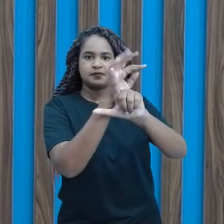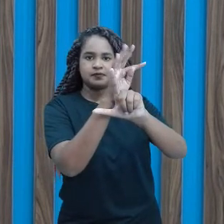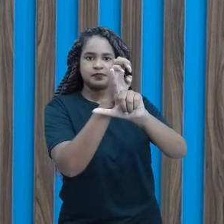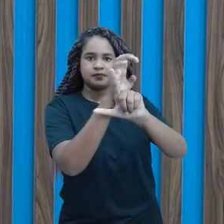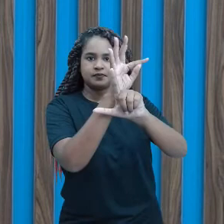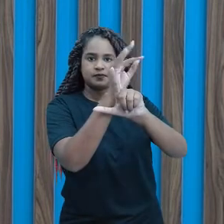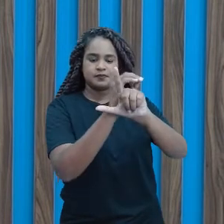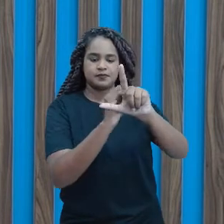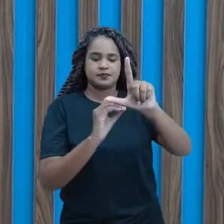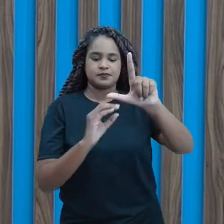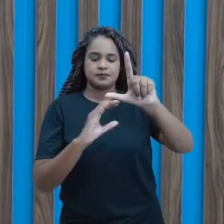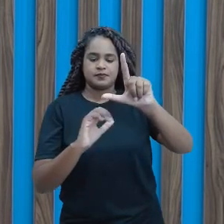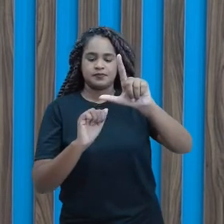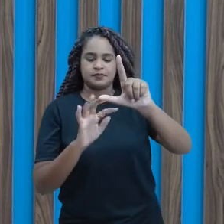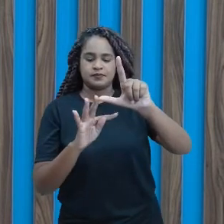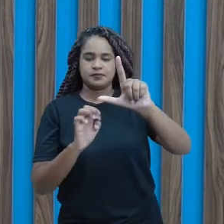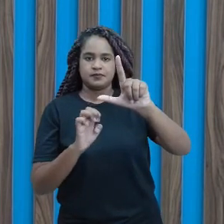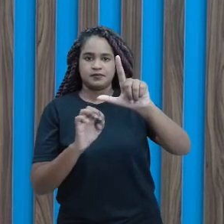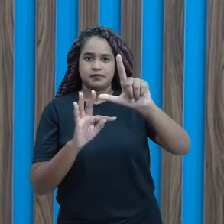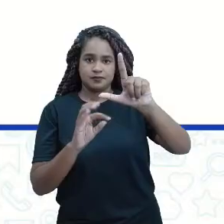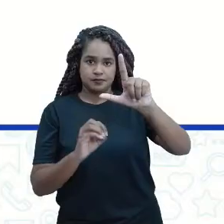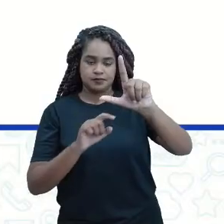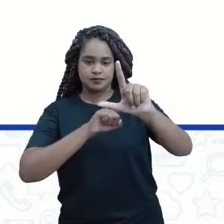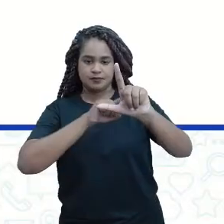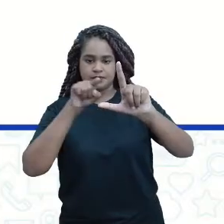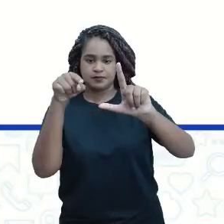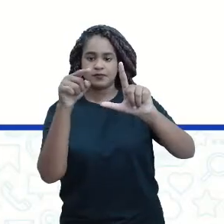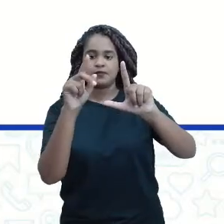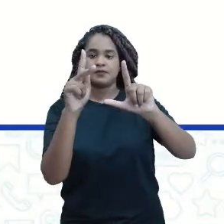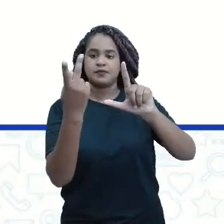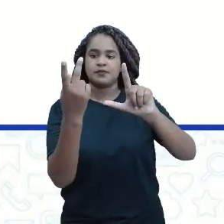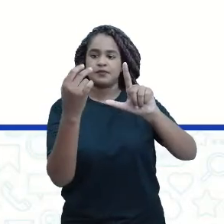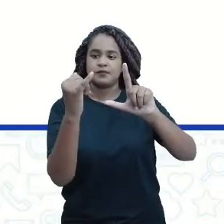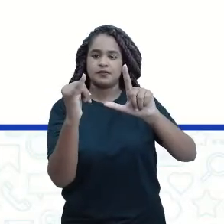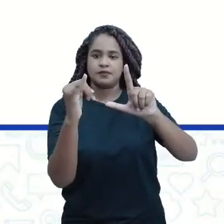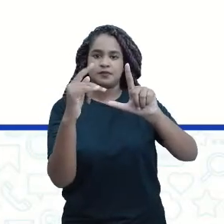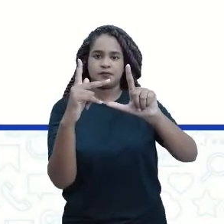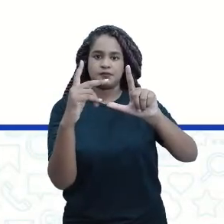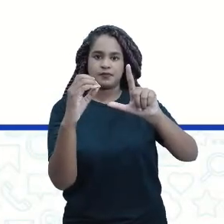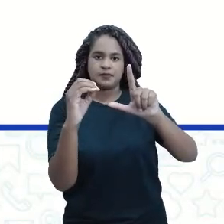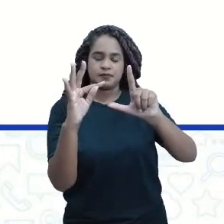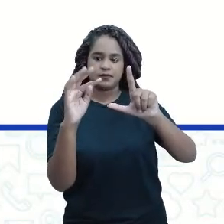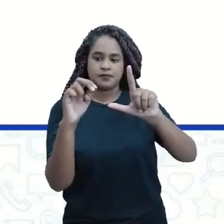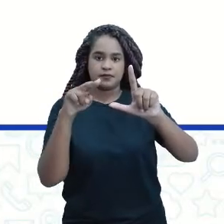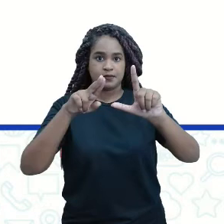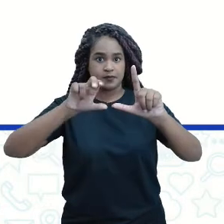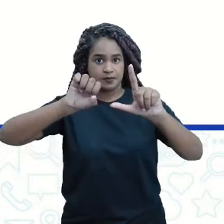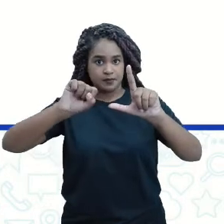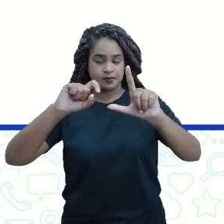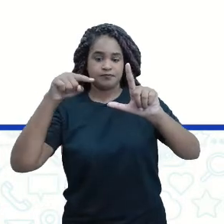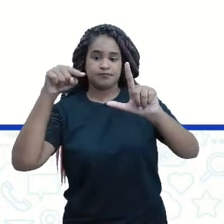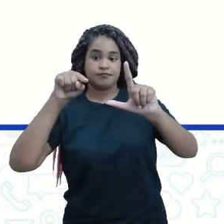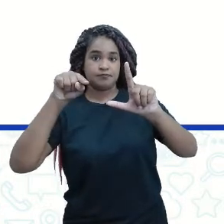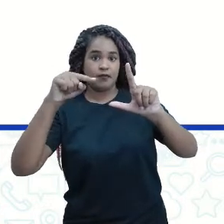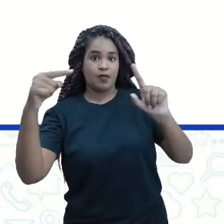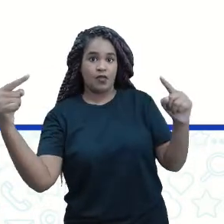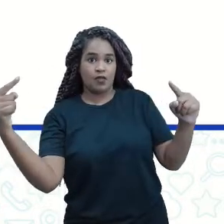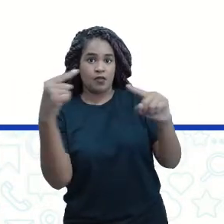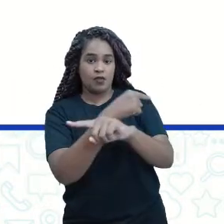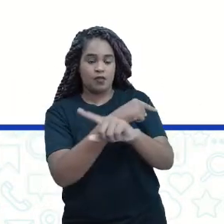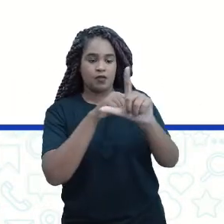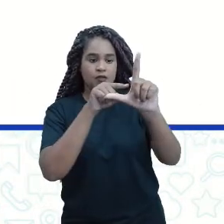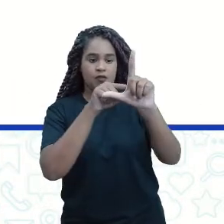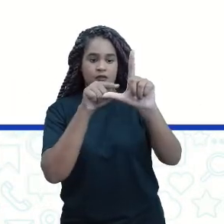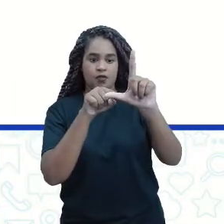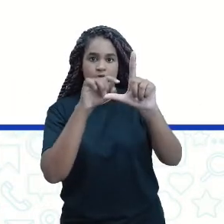chamado de hipotenusa. Esse lado aí que ele é chamado de hipotenusa é o lado oposto ao ângulo de